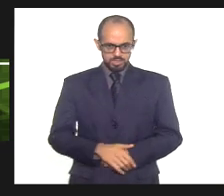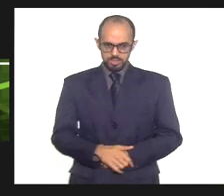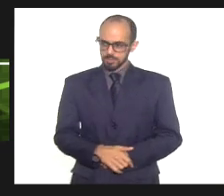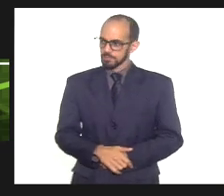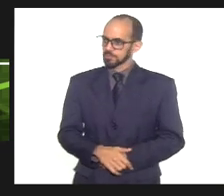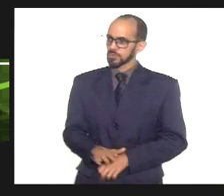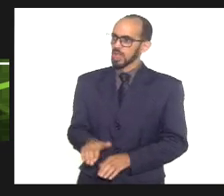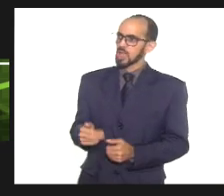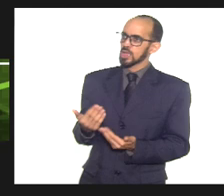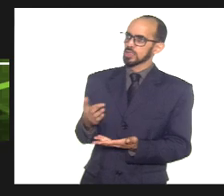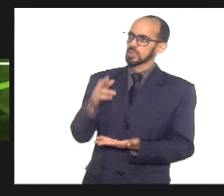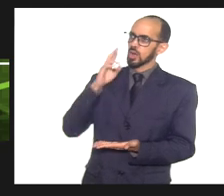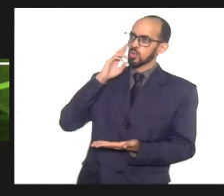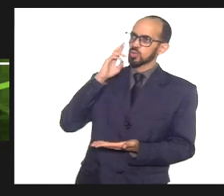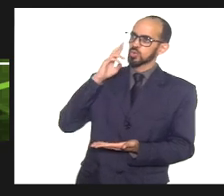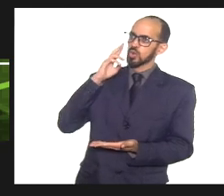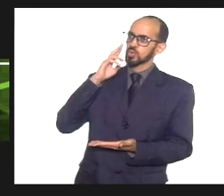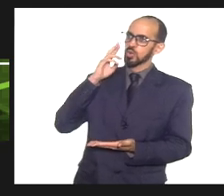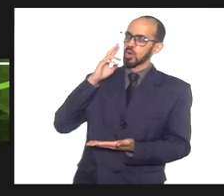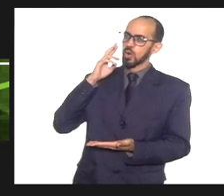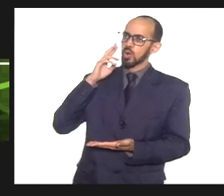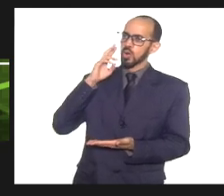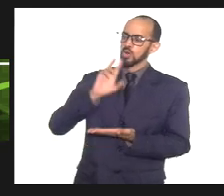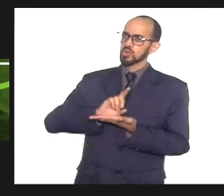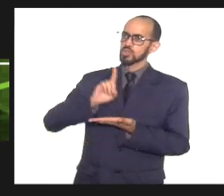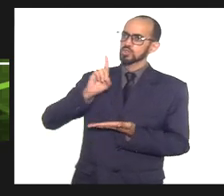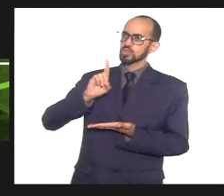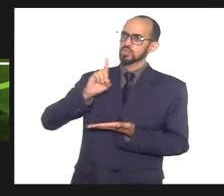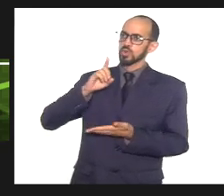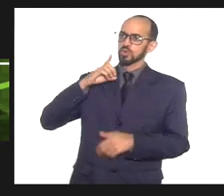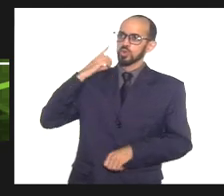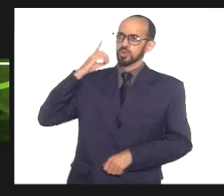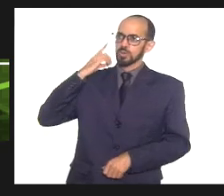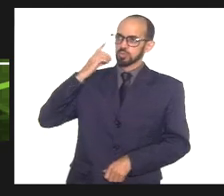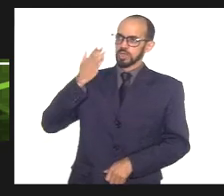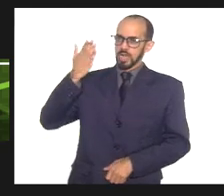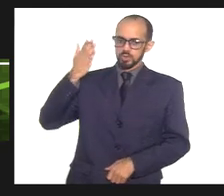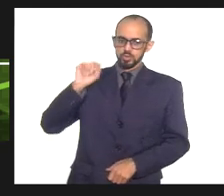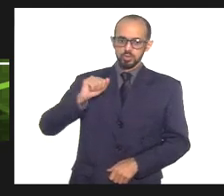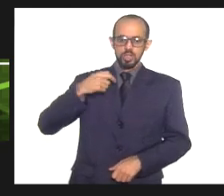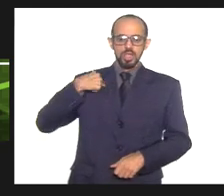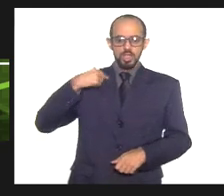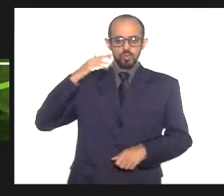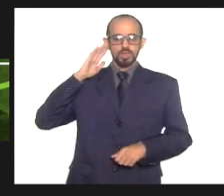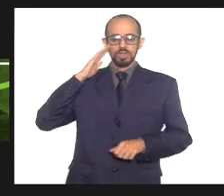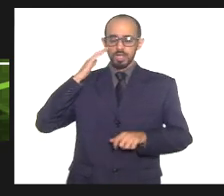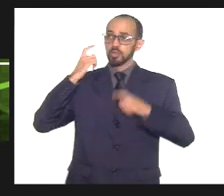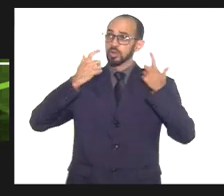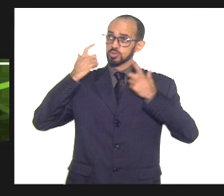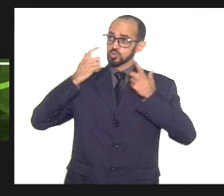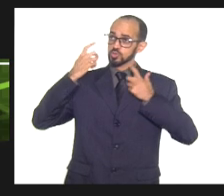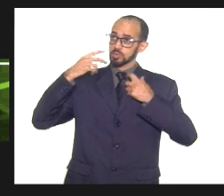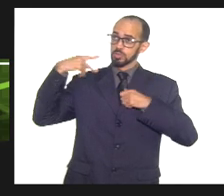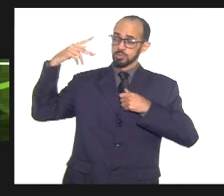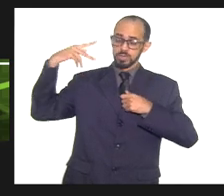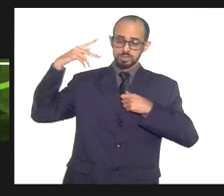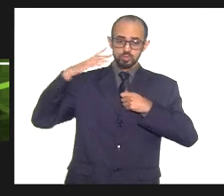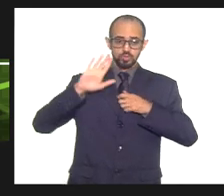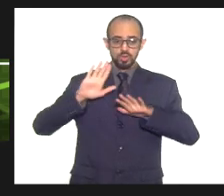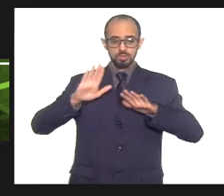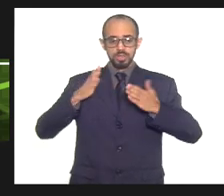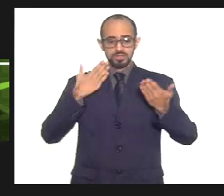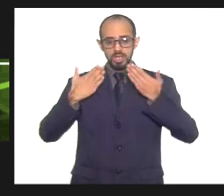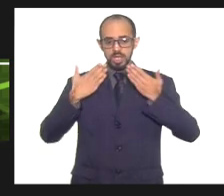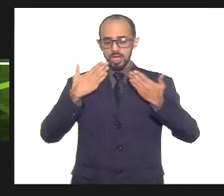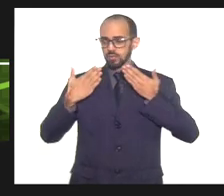Muito bem, doutor deputado. É muito justa a sua pergunta, entendo a preocupação. Em relação a análises